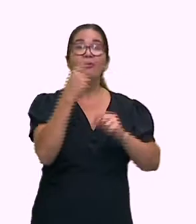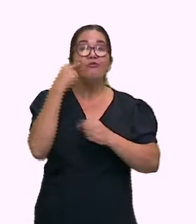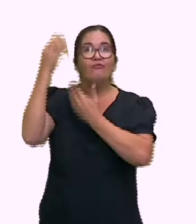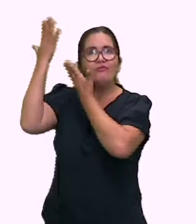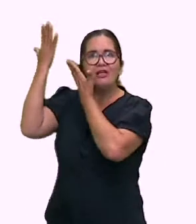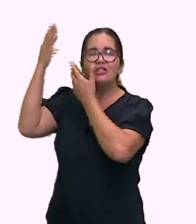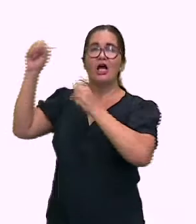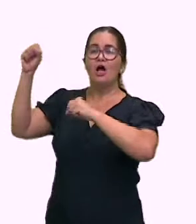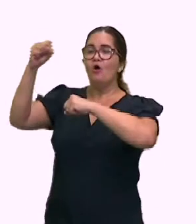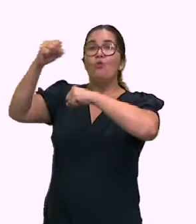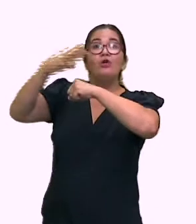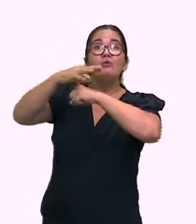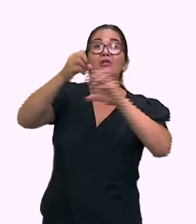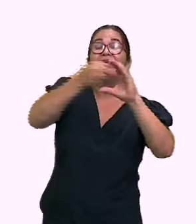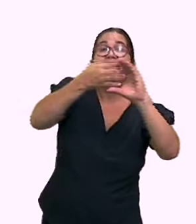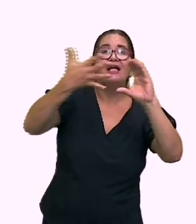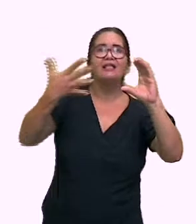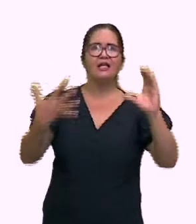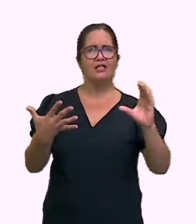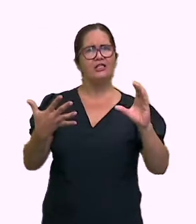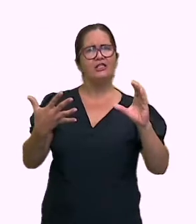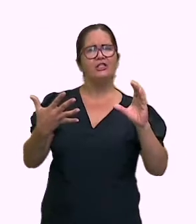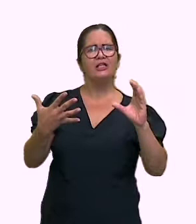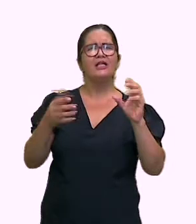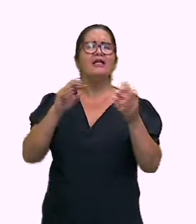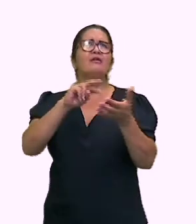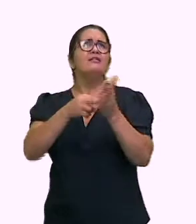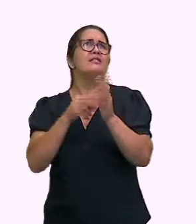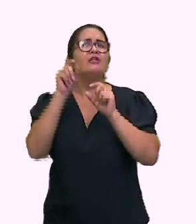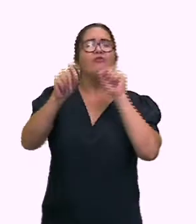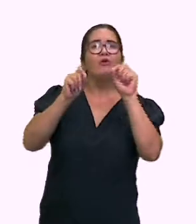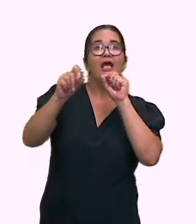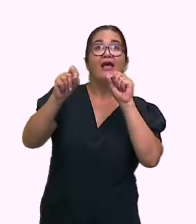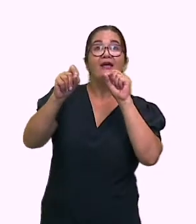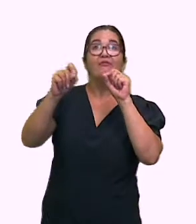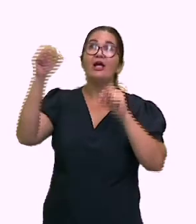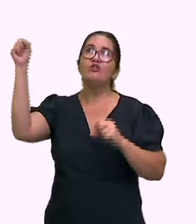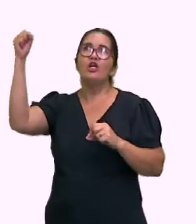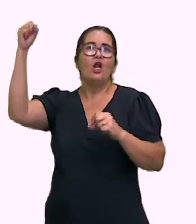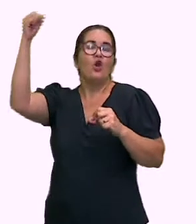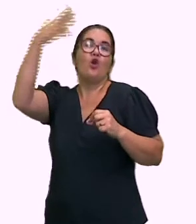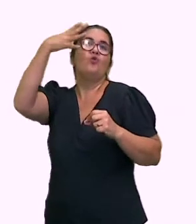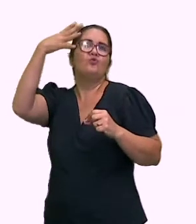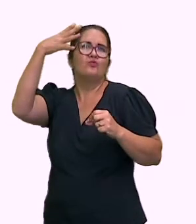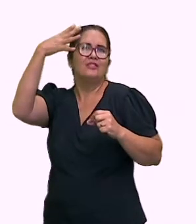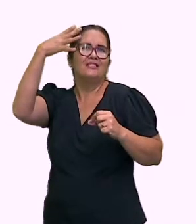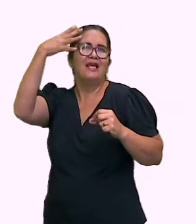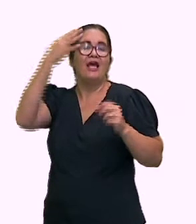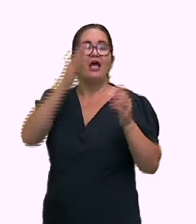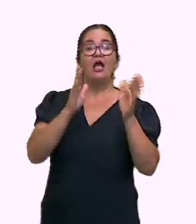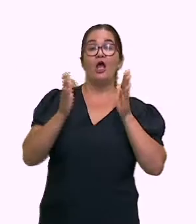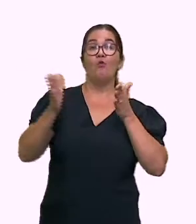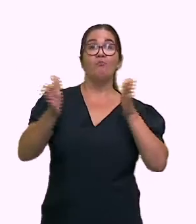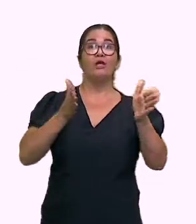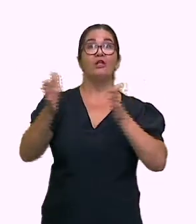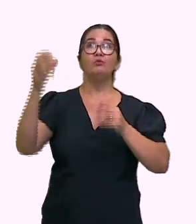se caracteriza como a era das luzes. Então, nada mais para representar do que uma